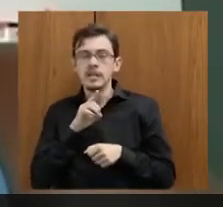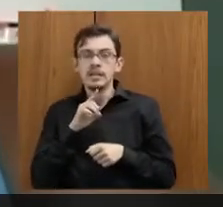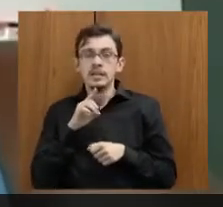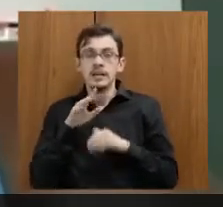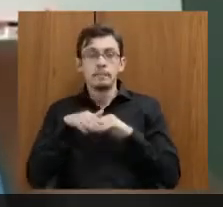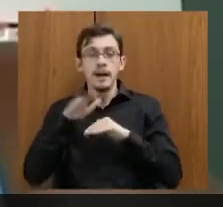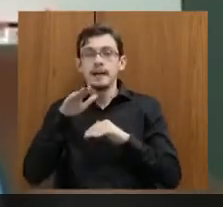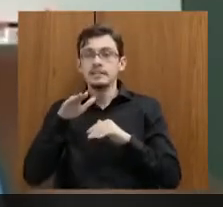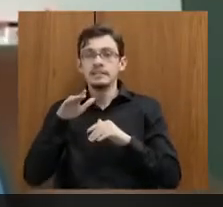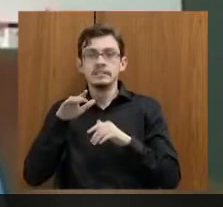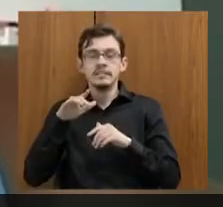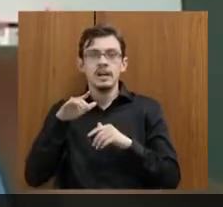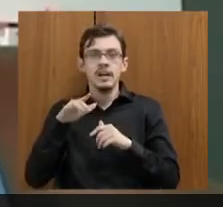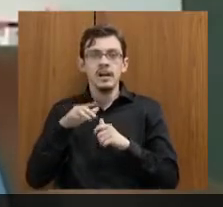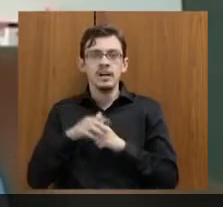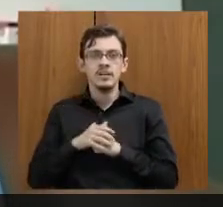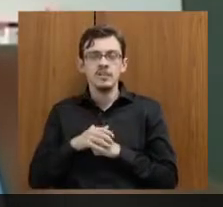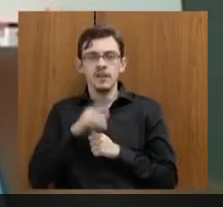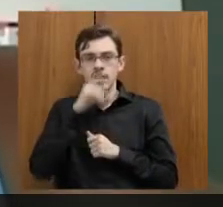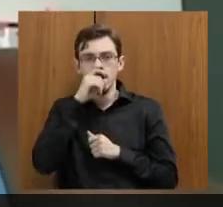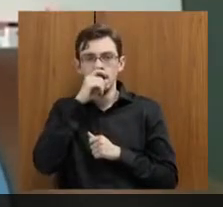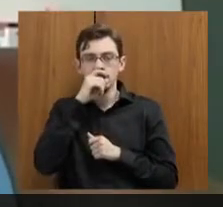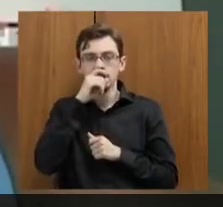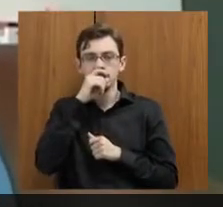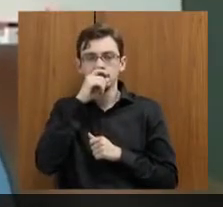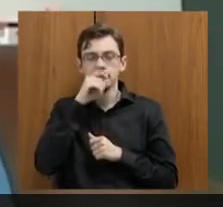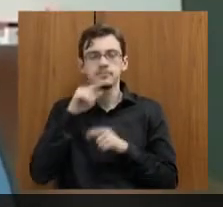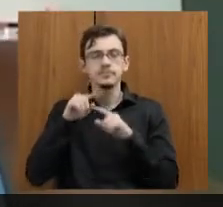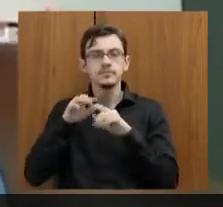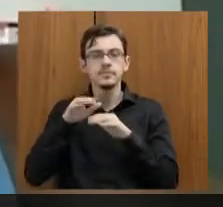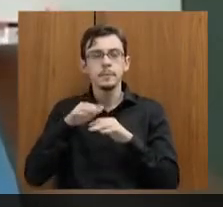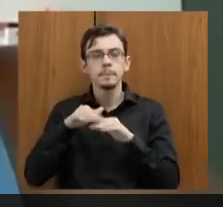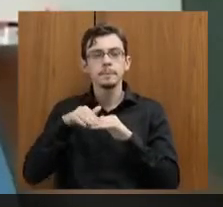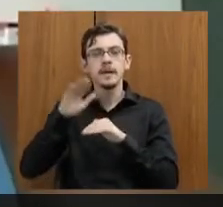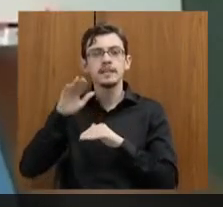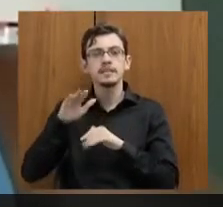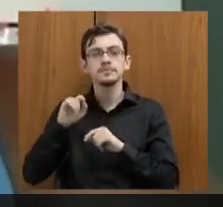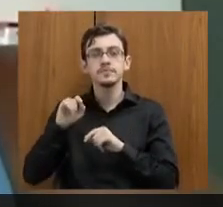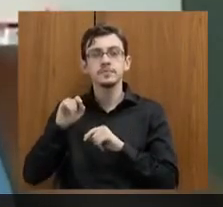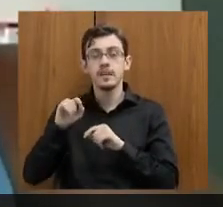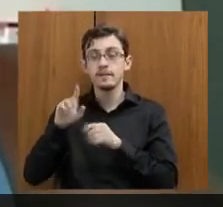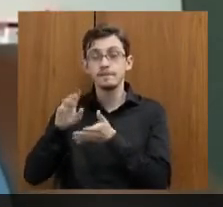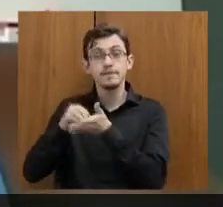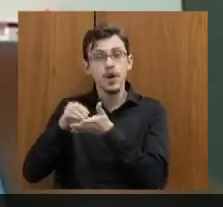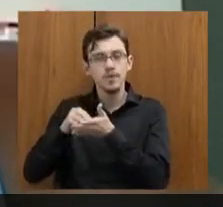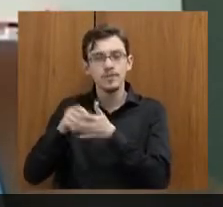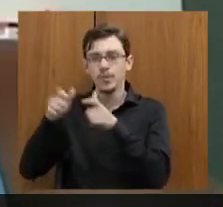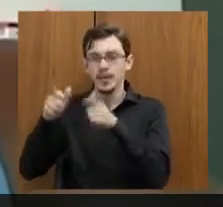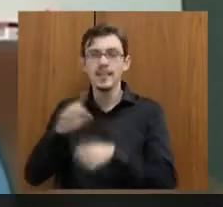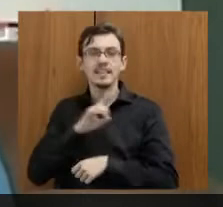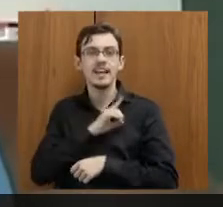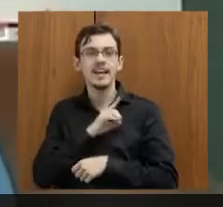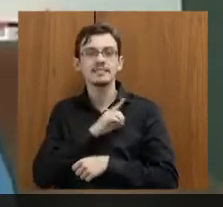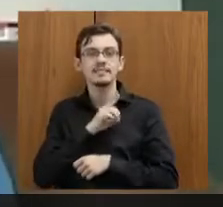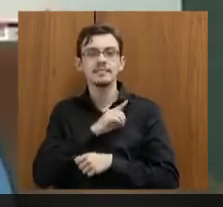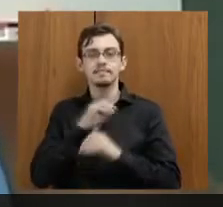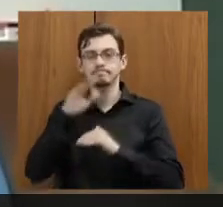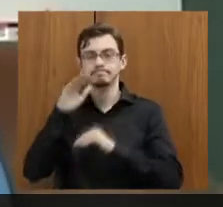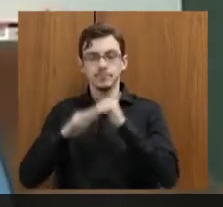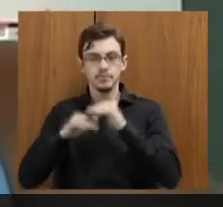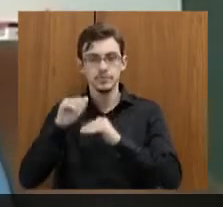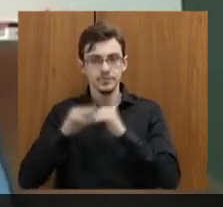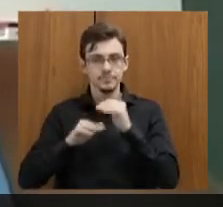de óleo religioso de ódio racial porque além de nós não temos uma delegacia especializada nós podemos